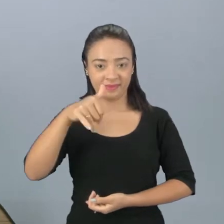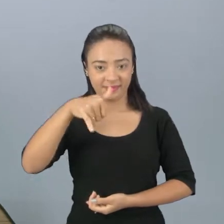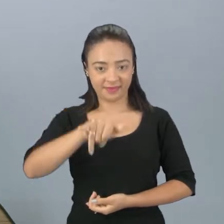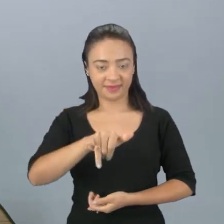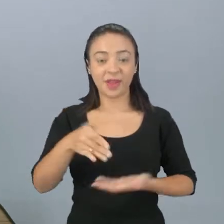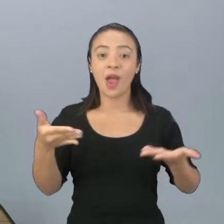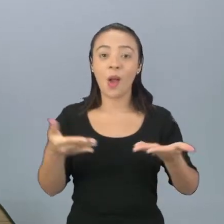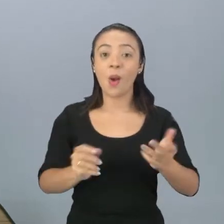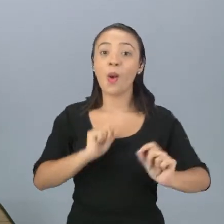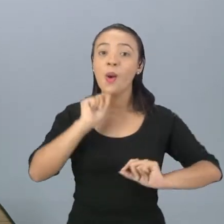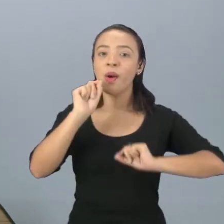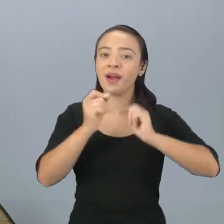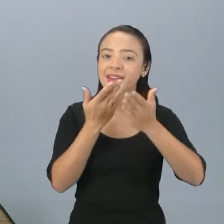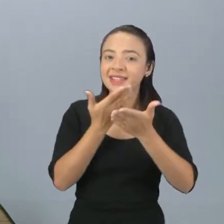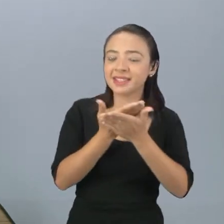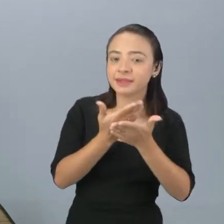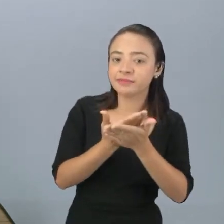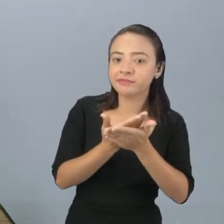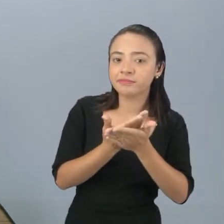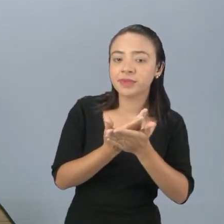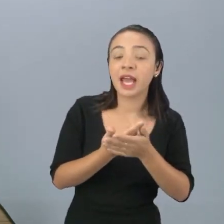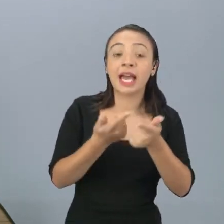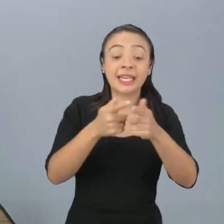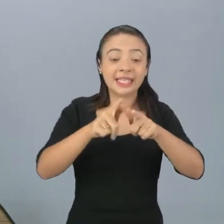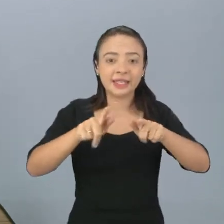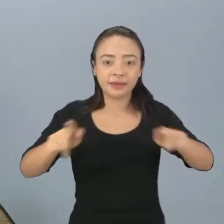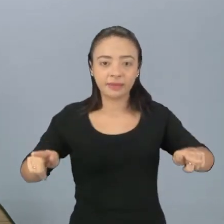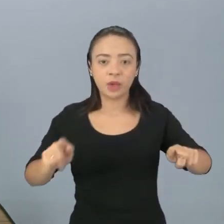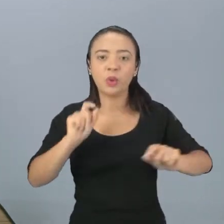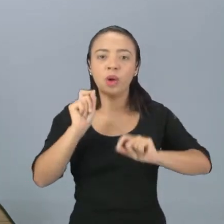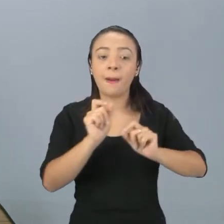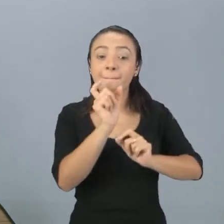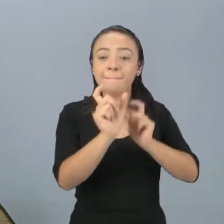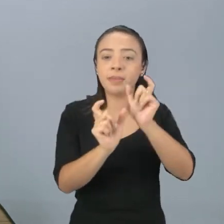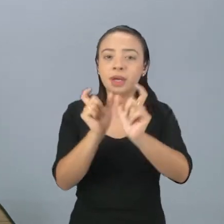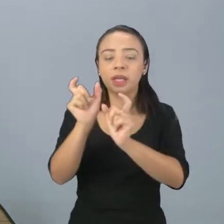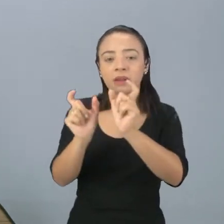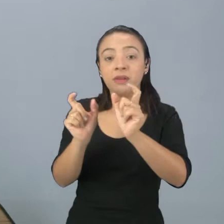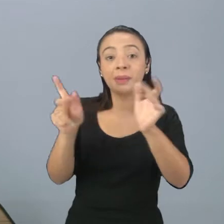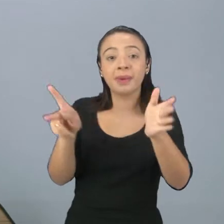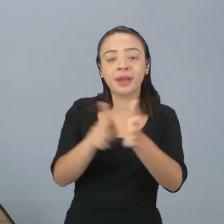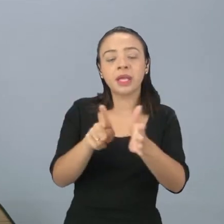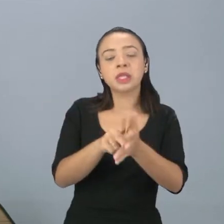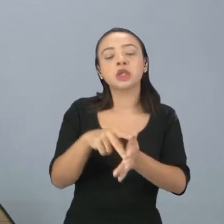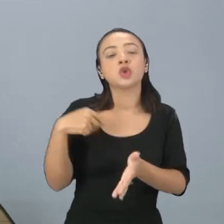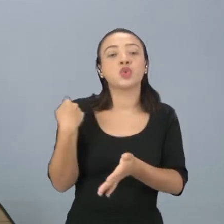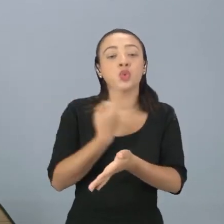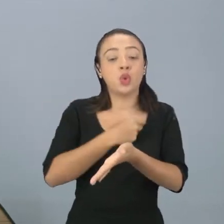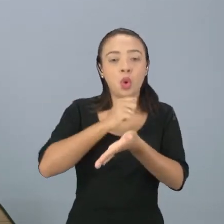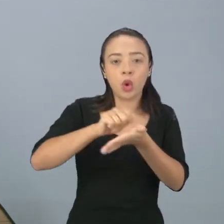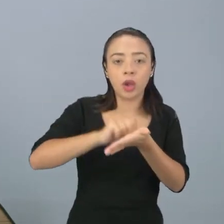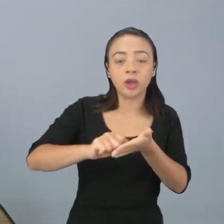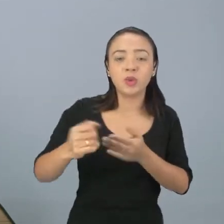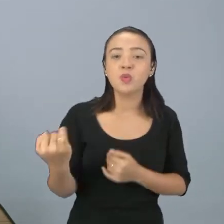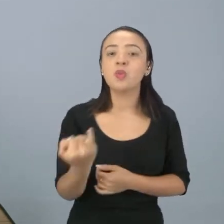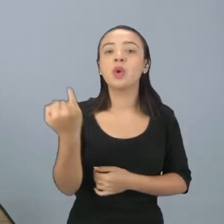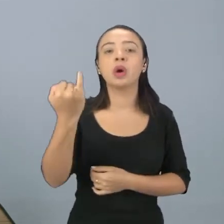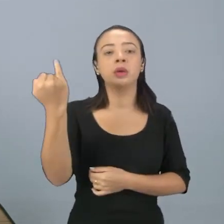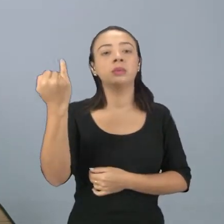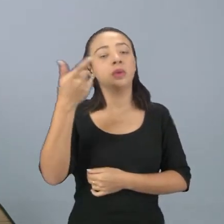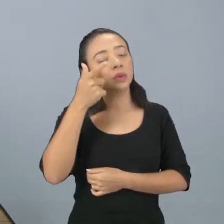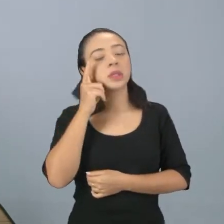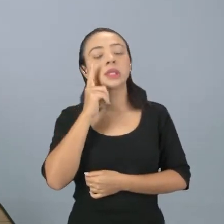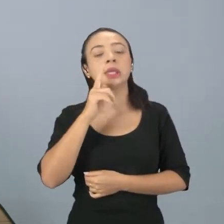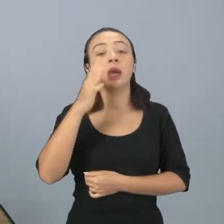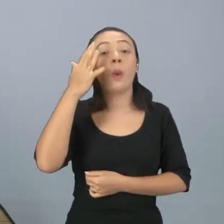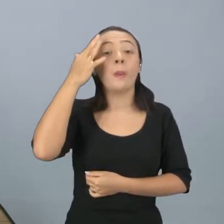e hoje vamos trabalhar um pouco da gramática, aquelas palavras que compõem a nossa escrita que são fundamentais para a mensagem da frase ou do